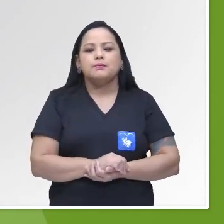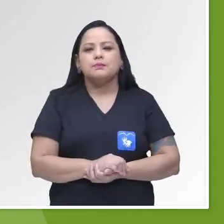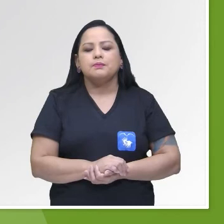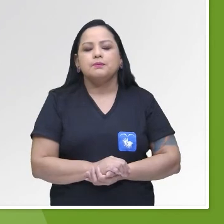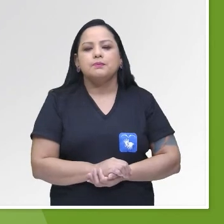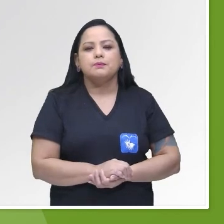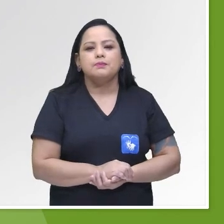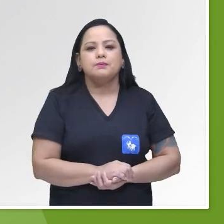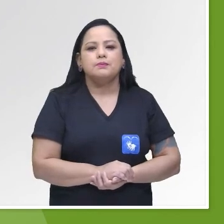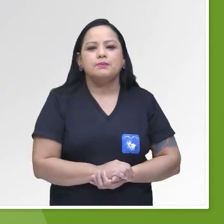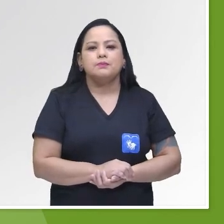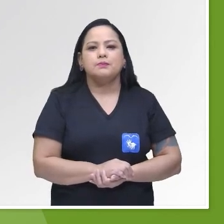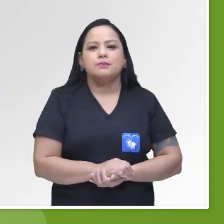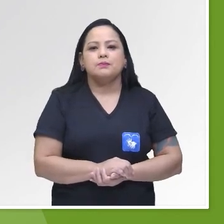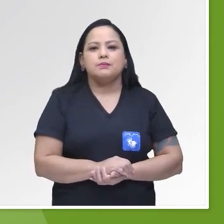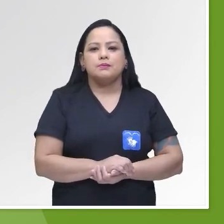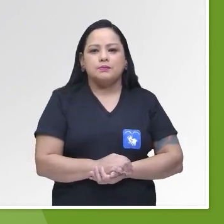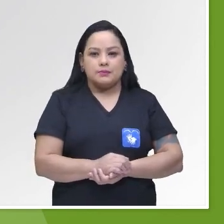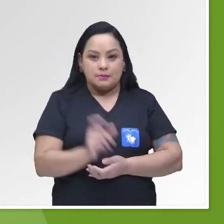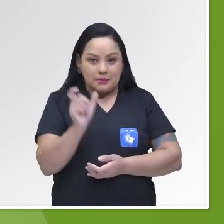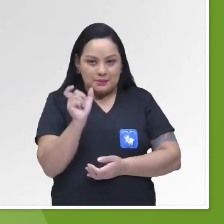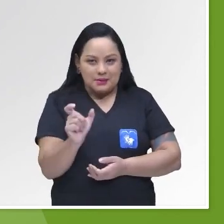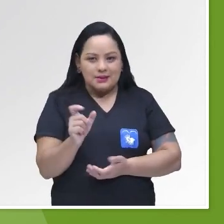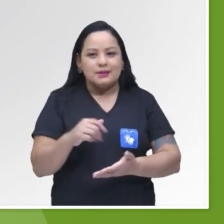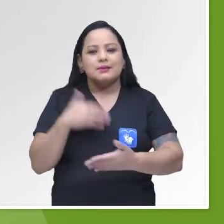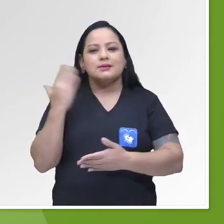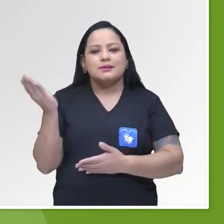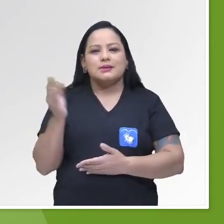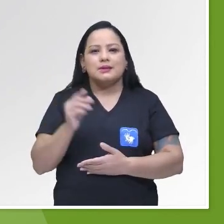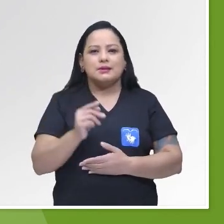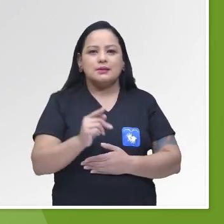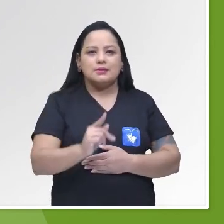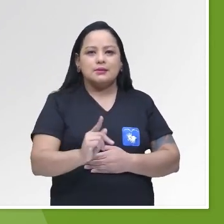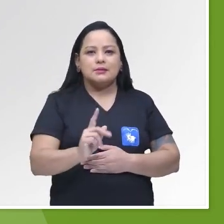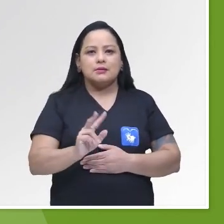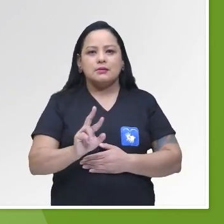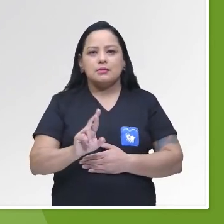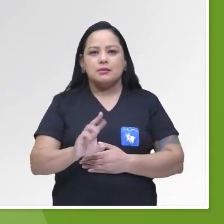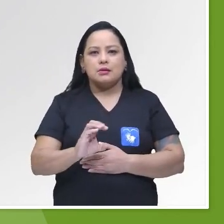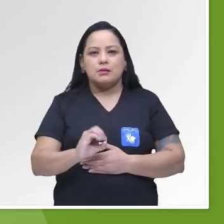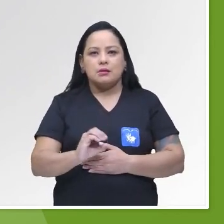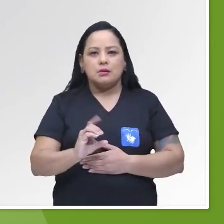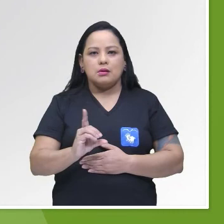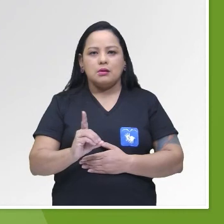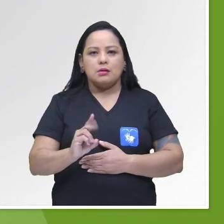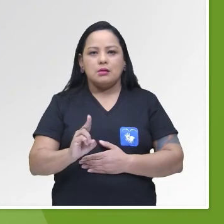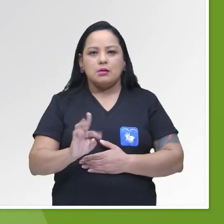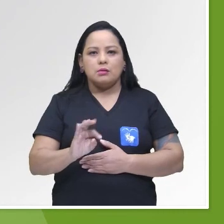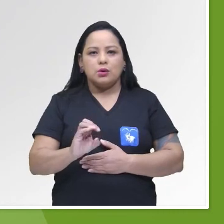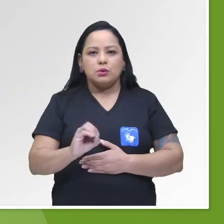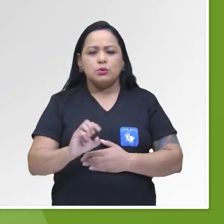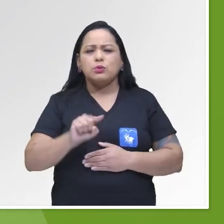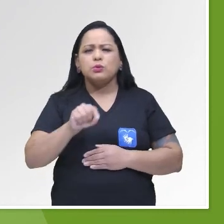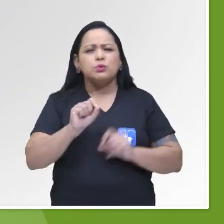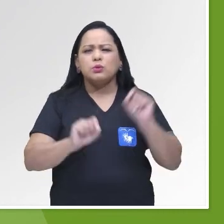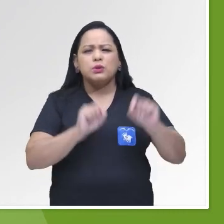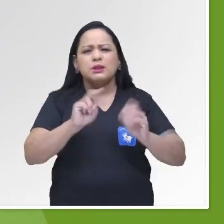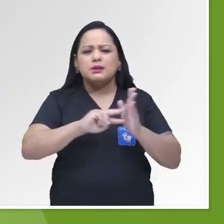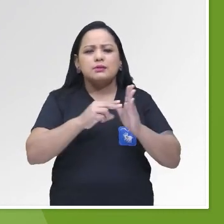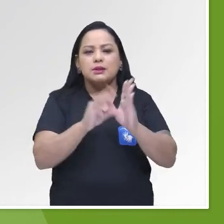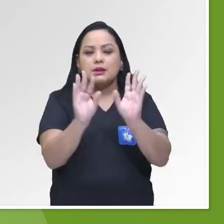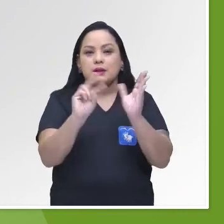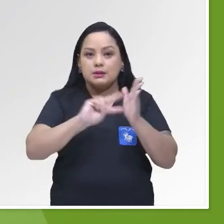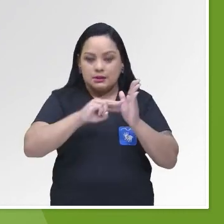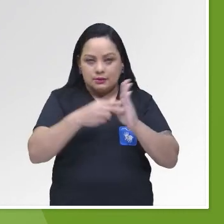também essa palavrinha, produto. O que é um produto? São as